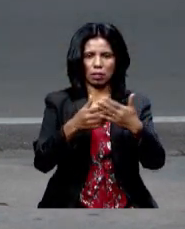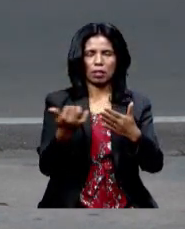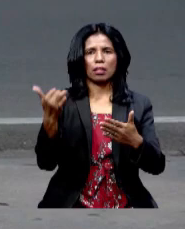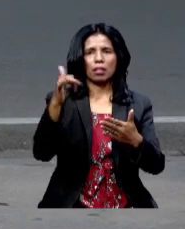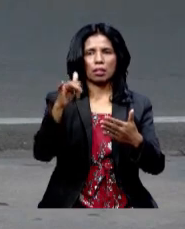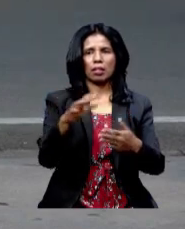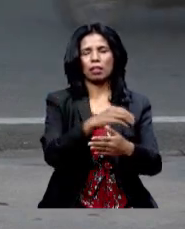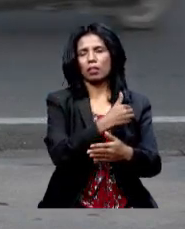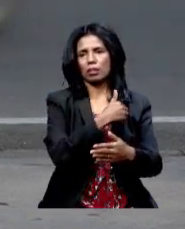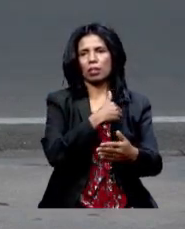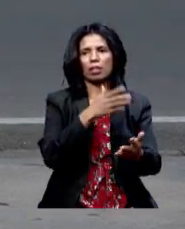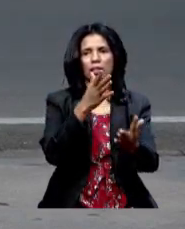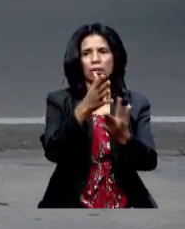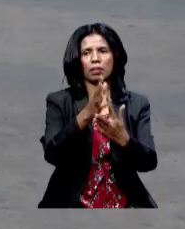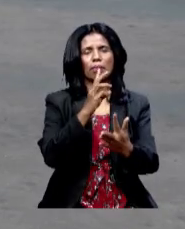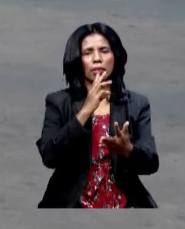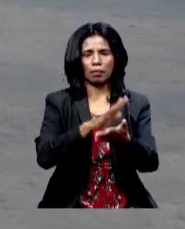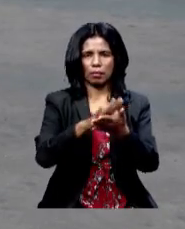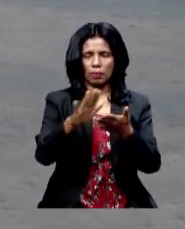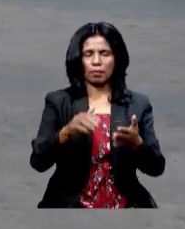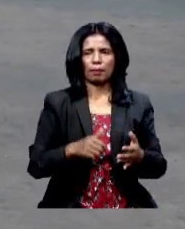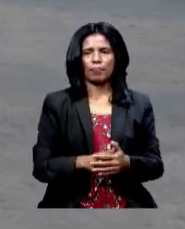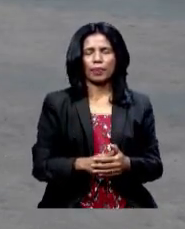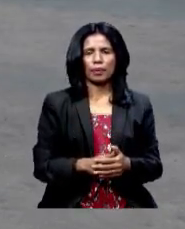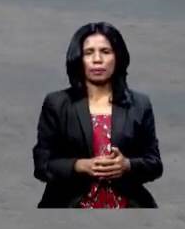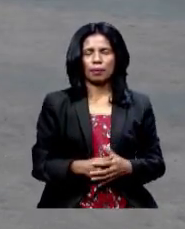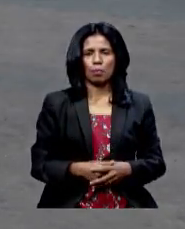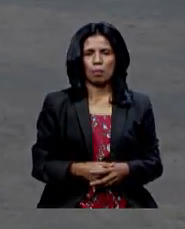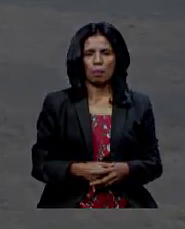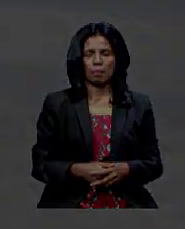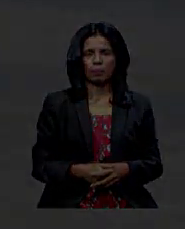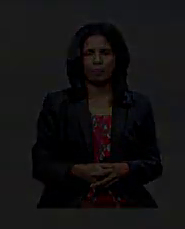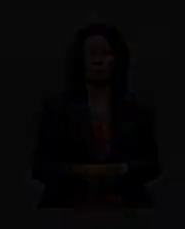siranebe se dá o acesso ba bemos. Equipa cobertura GMN.